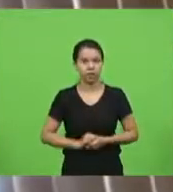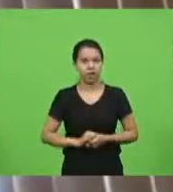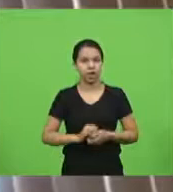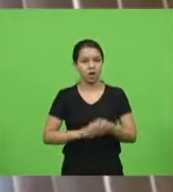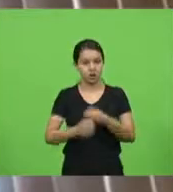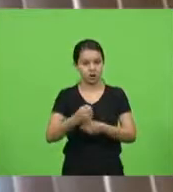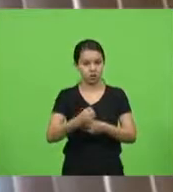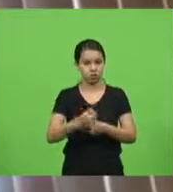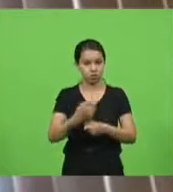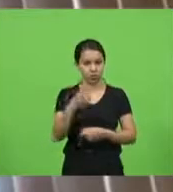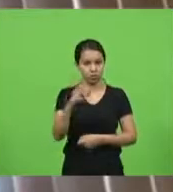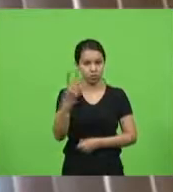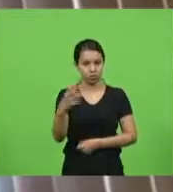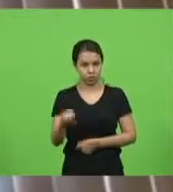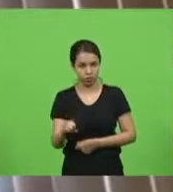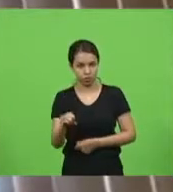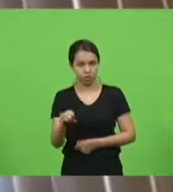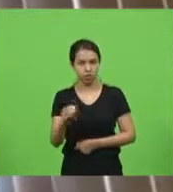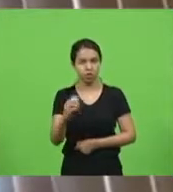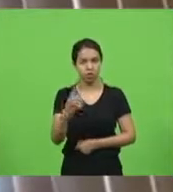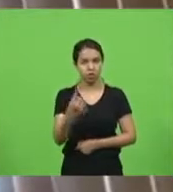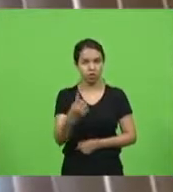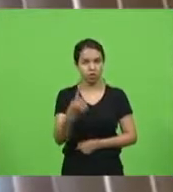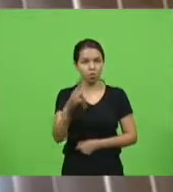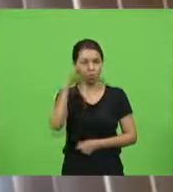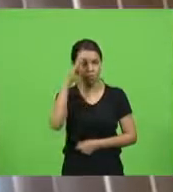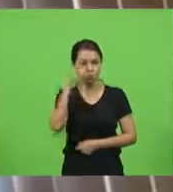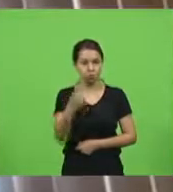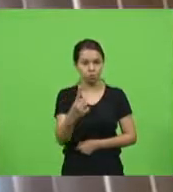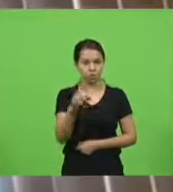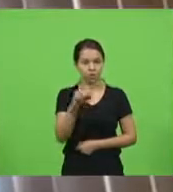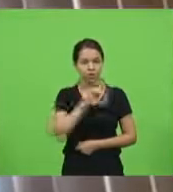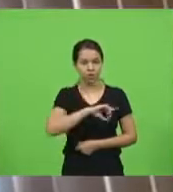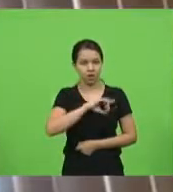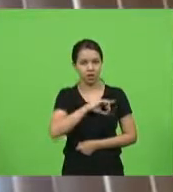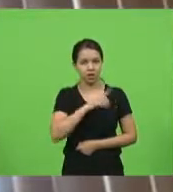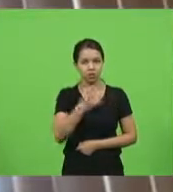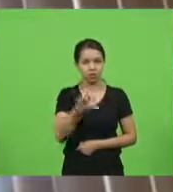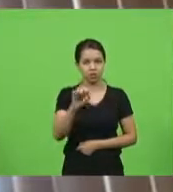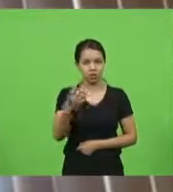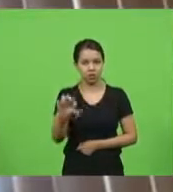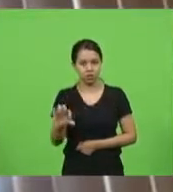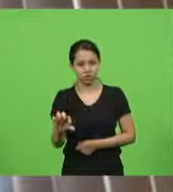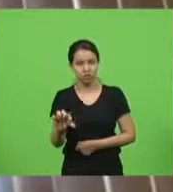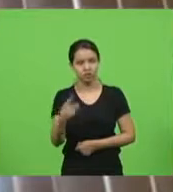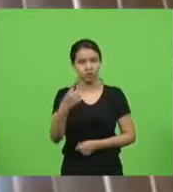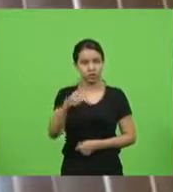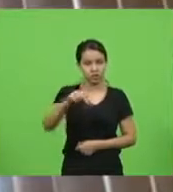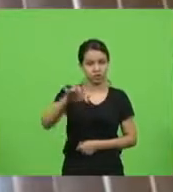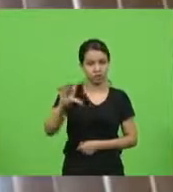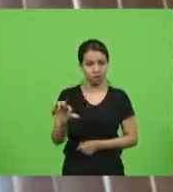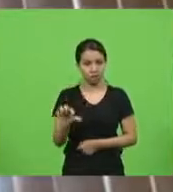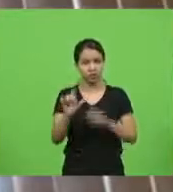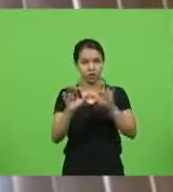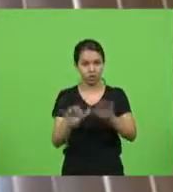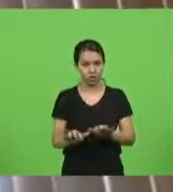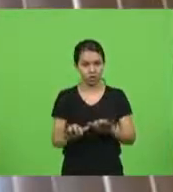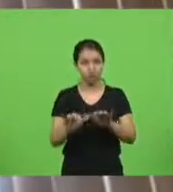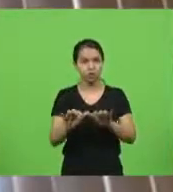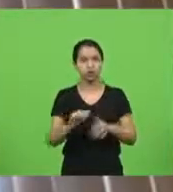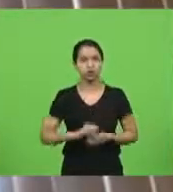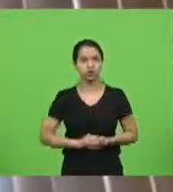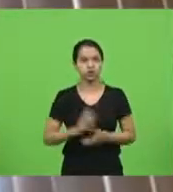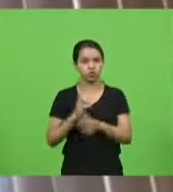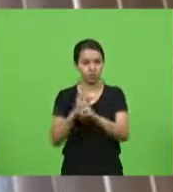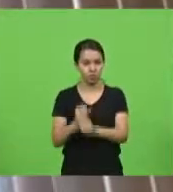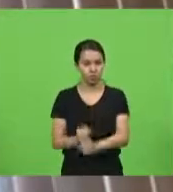agente e um delegado. No ano de 2021, 98 agentes e 79 escrivães, totalizando 300 policiais